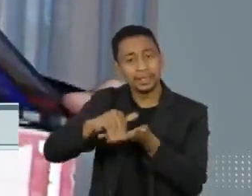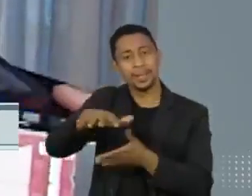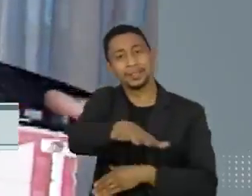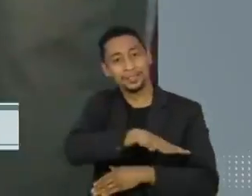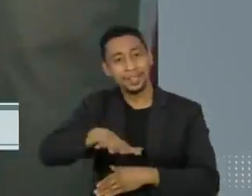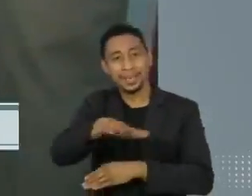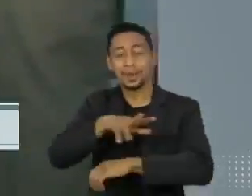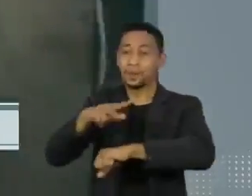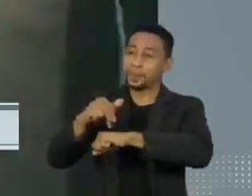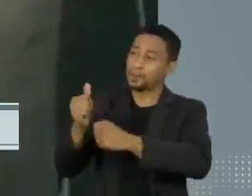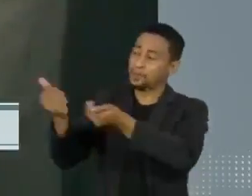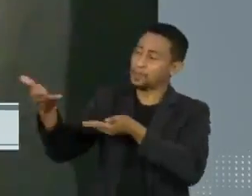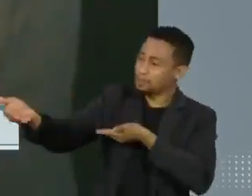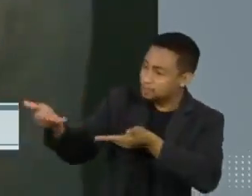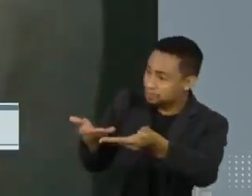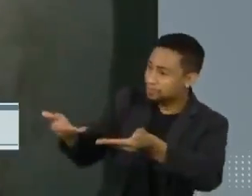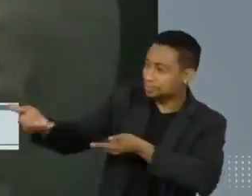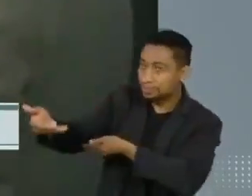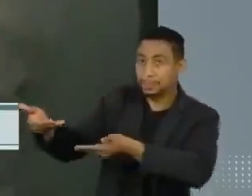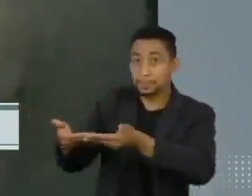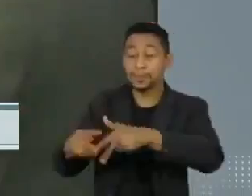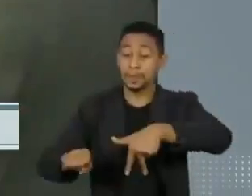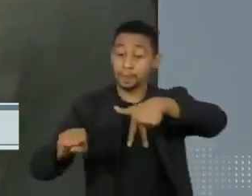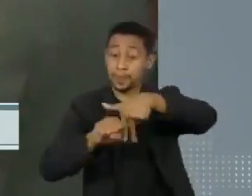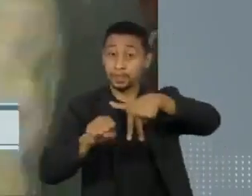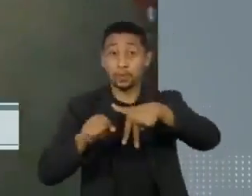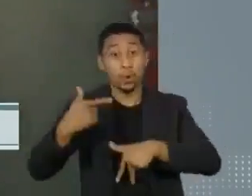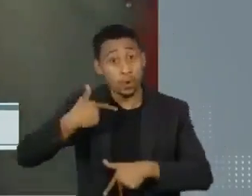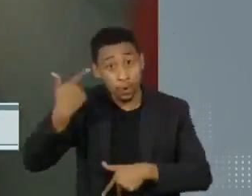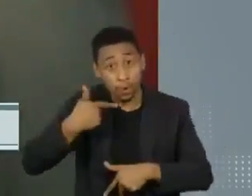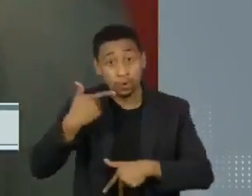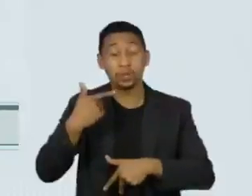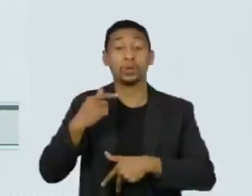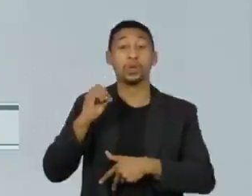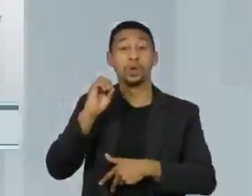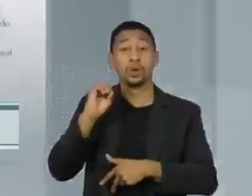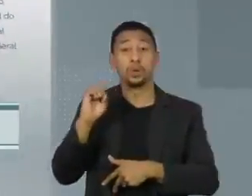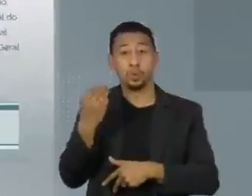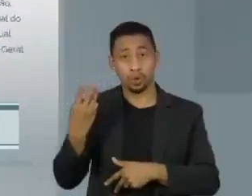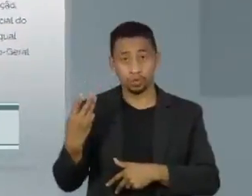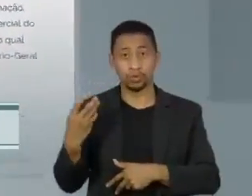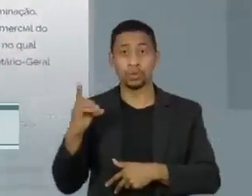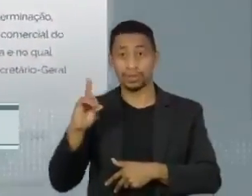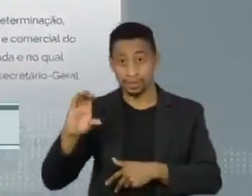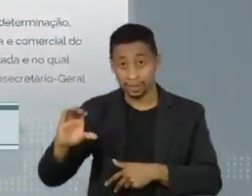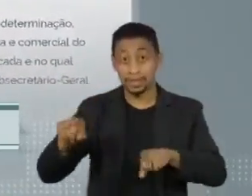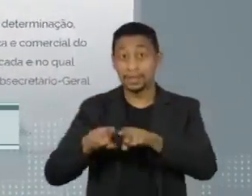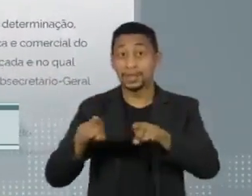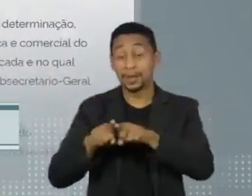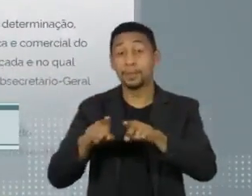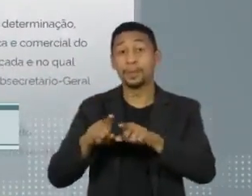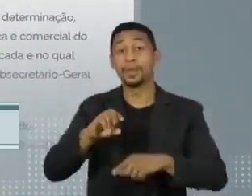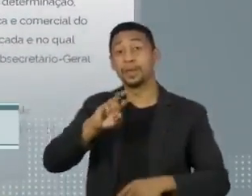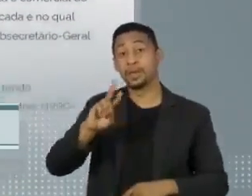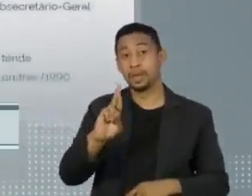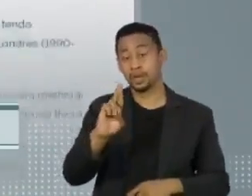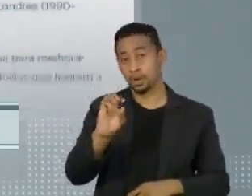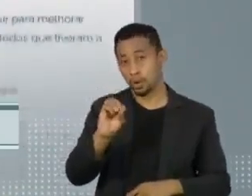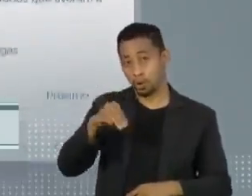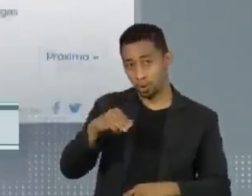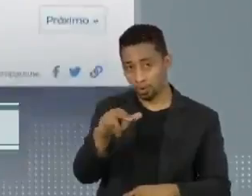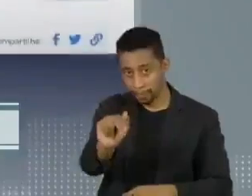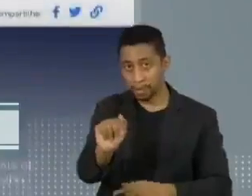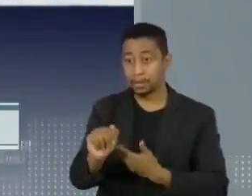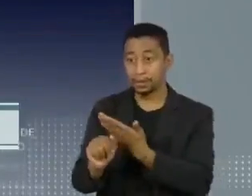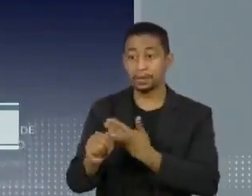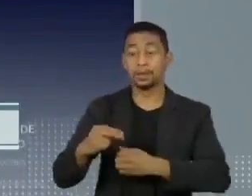das Relações Exteriores. Foi embaixador em Londres, Washington e Roma. Em nota, o Ministério das Relações Exteriores